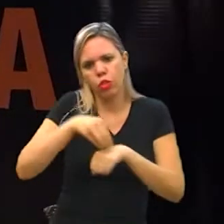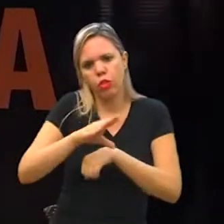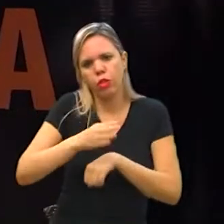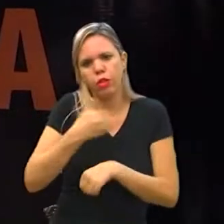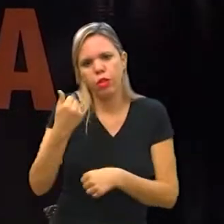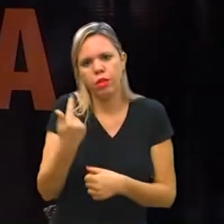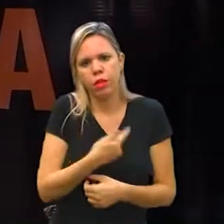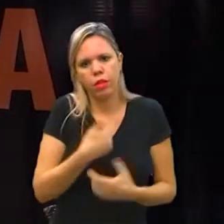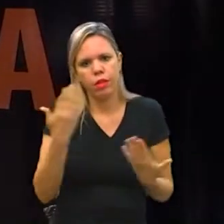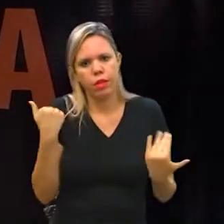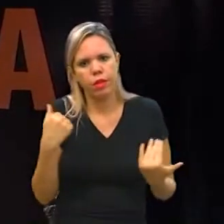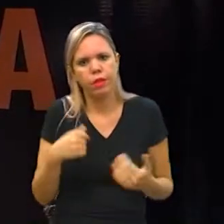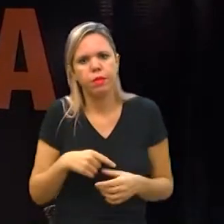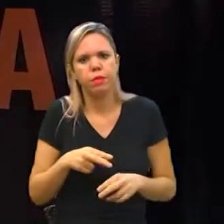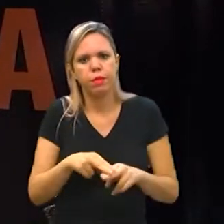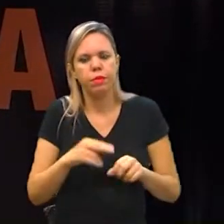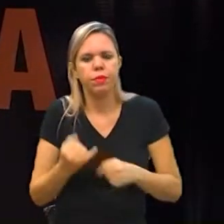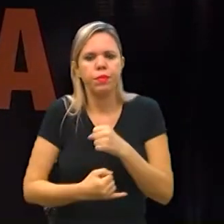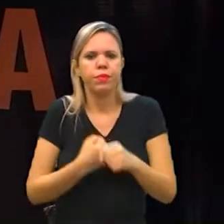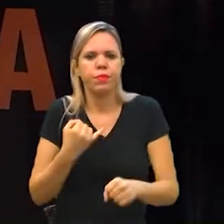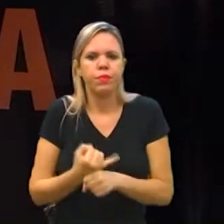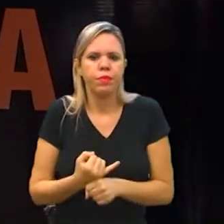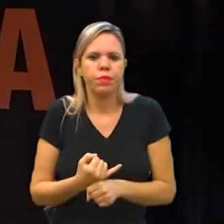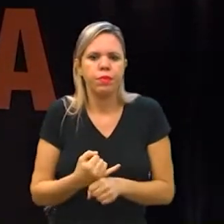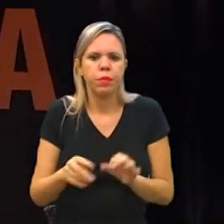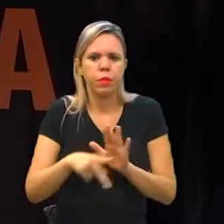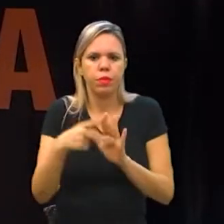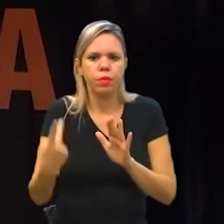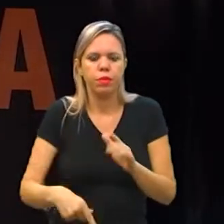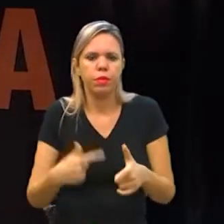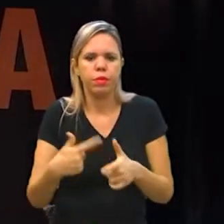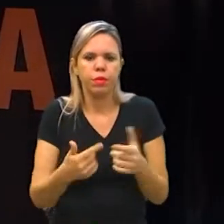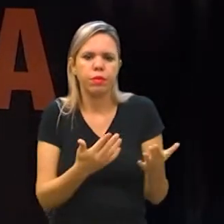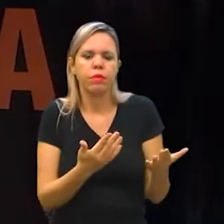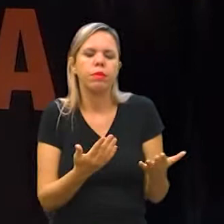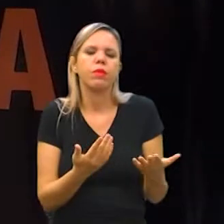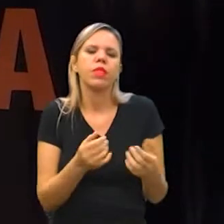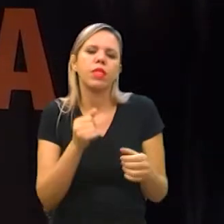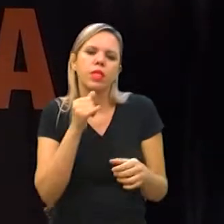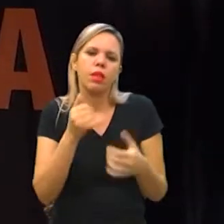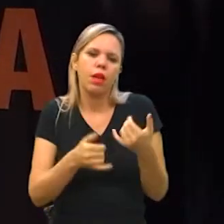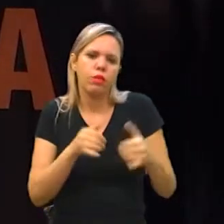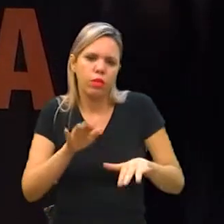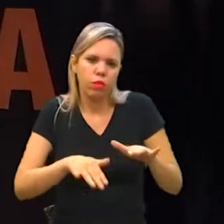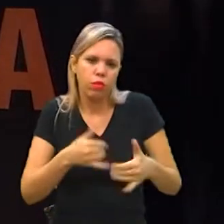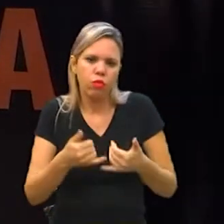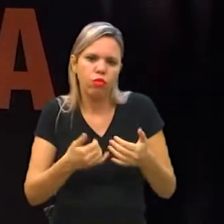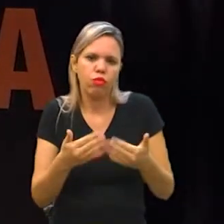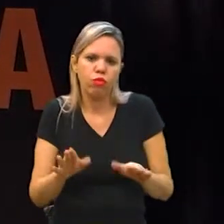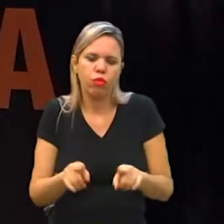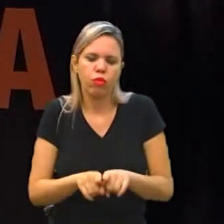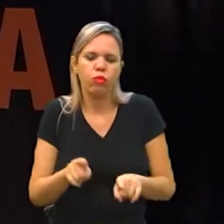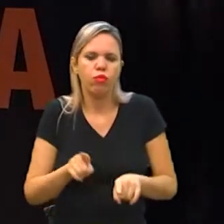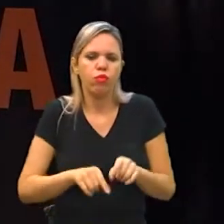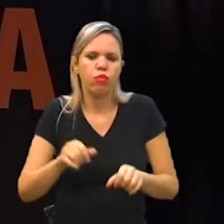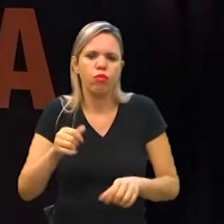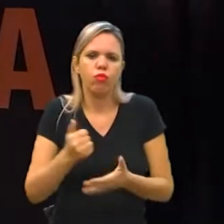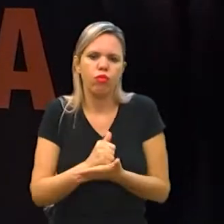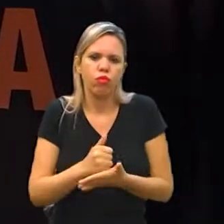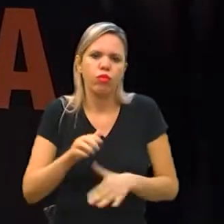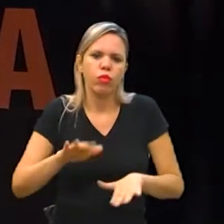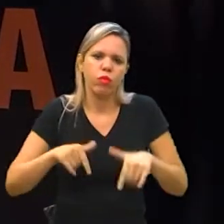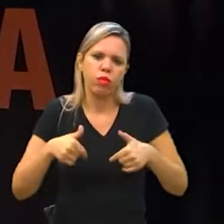é o melhor caminho e nós sabemos que hoje, devido à internet, as próprias questões de jogos, isso acaba abrindo portas para